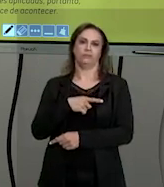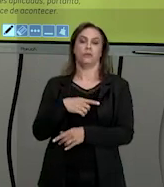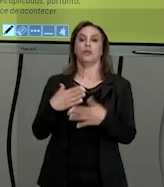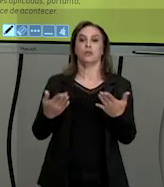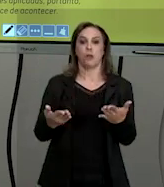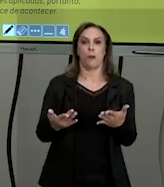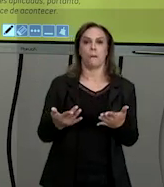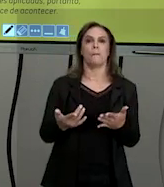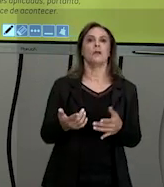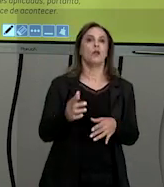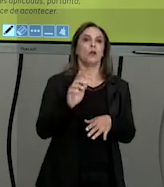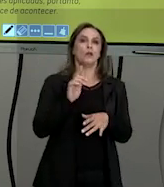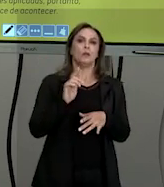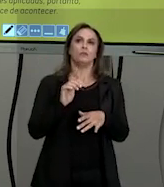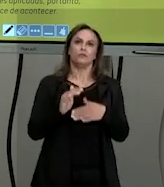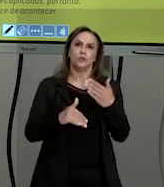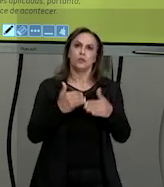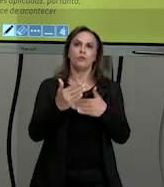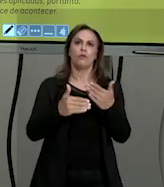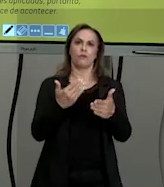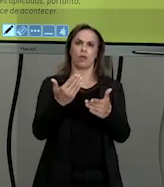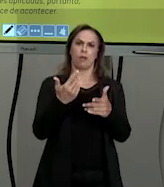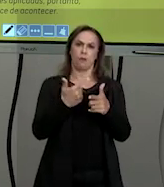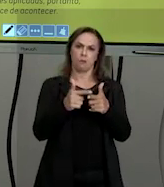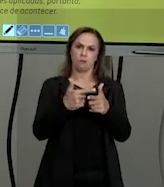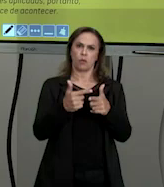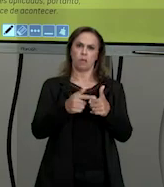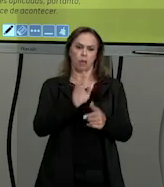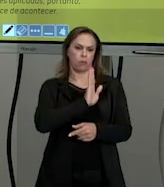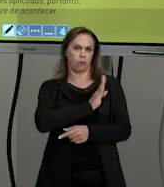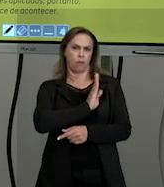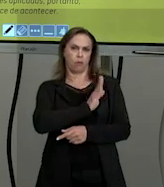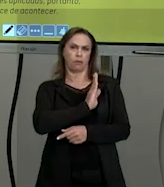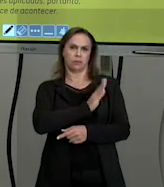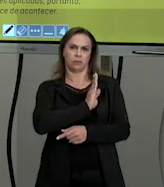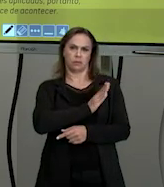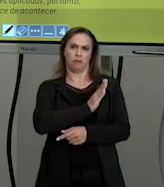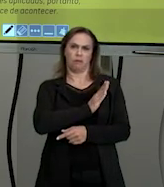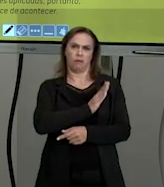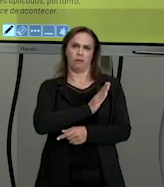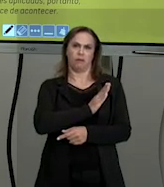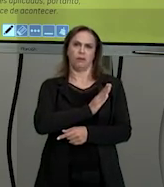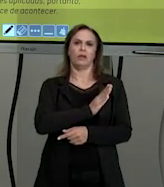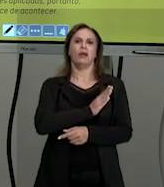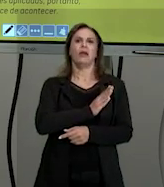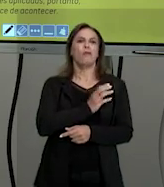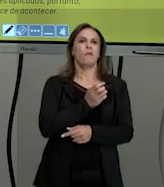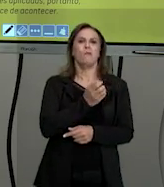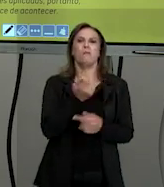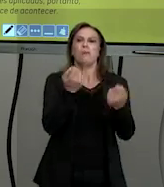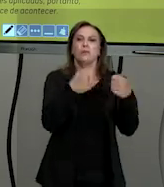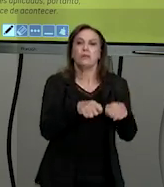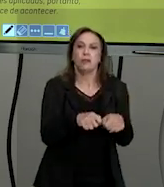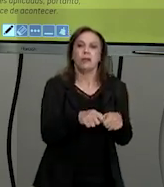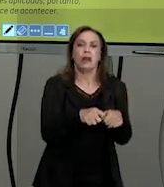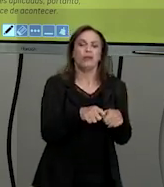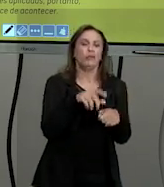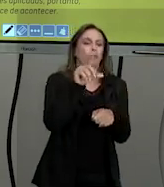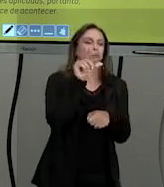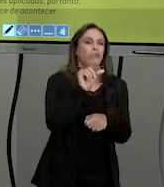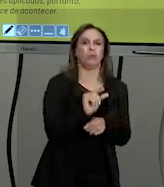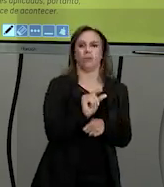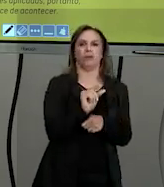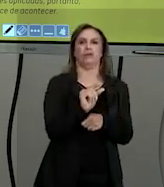cardíaco, né, quando a gente toma a vacina, do que morrer, por exemplo, por Covid, né? Então, a taxa